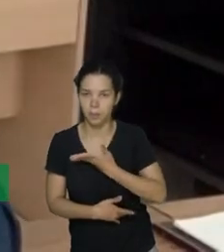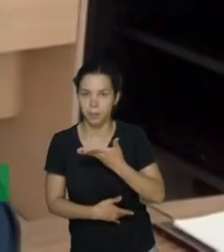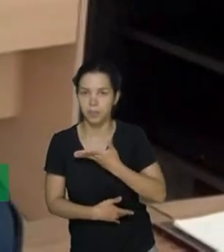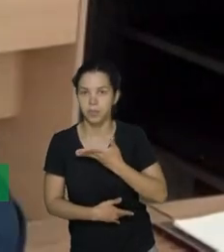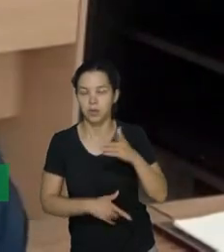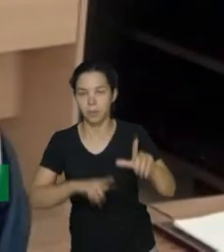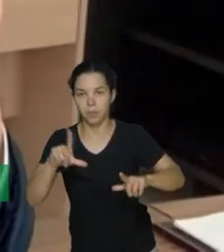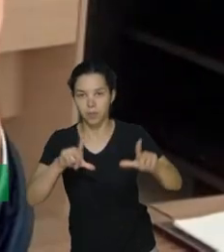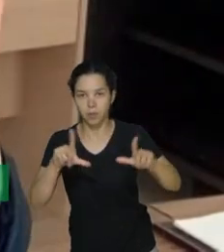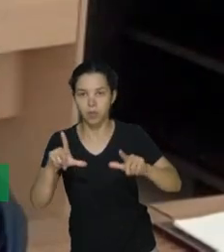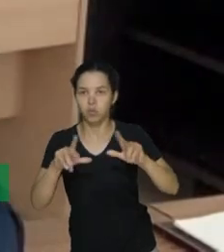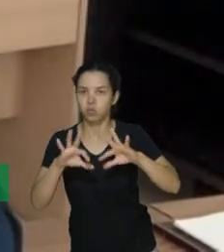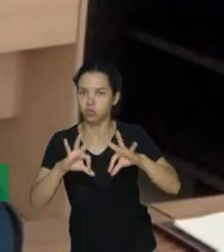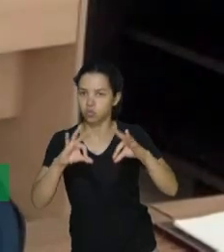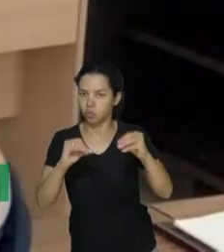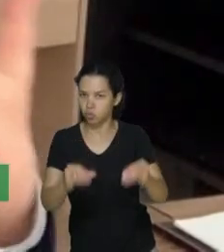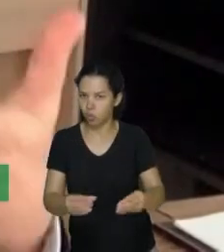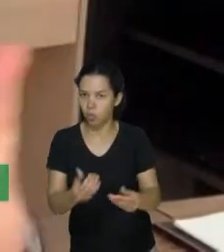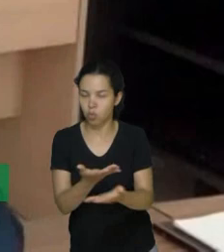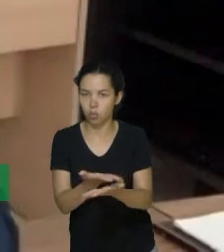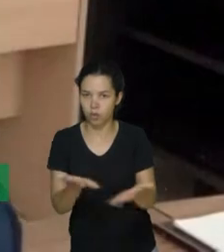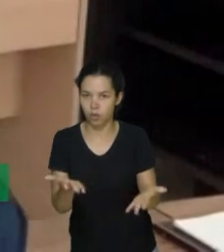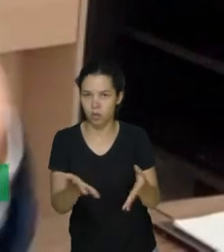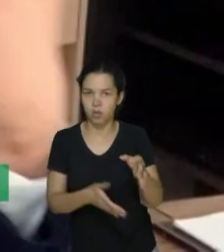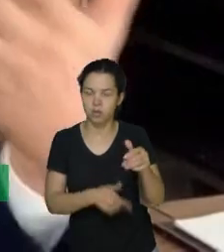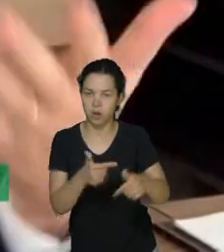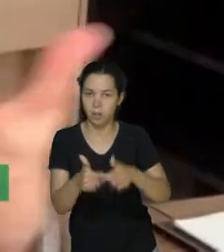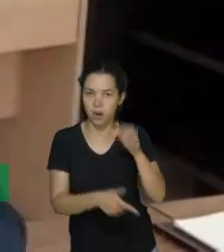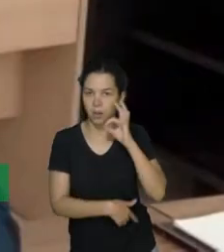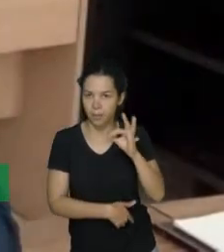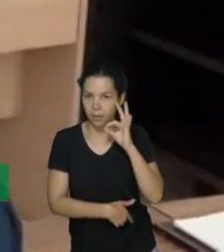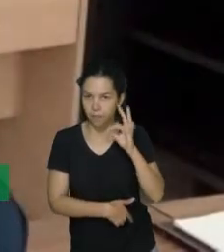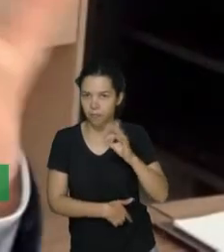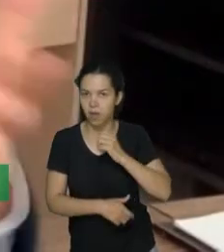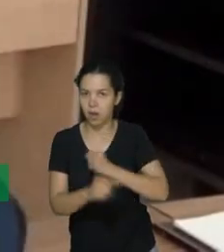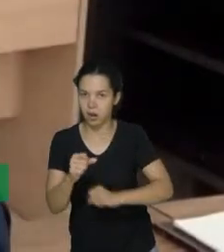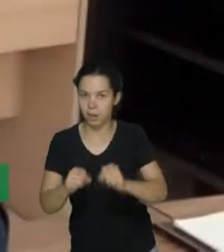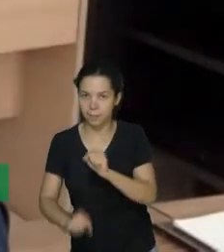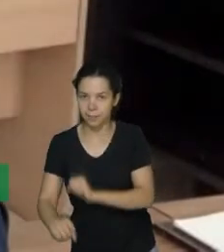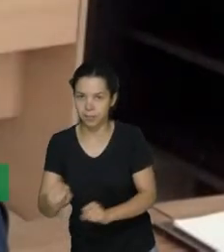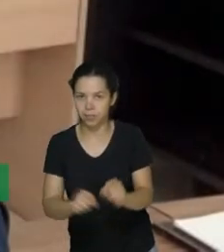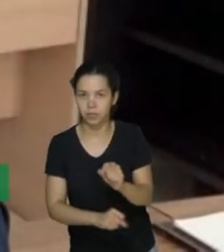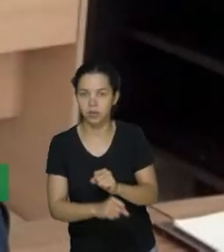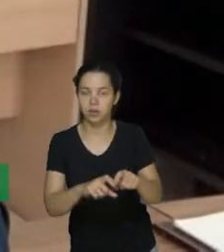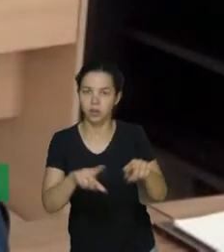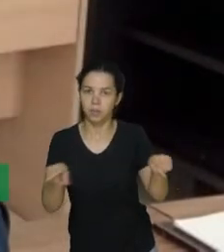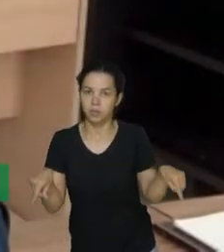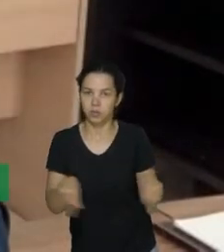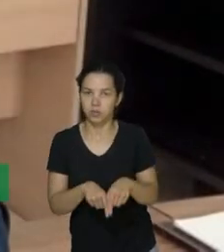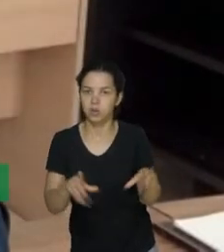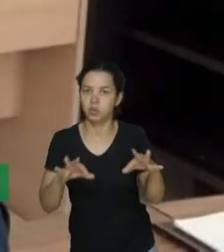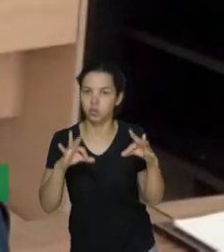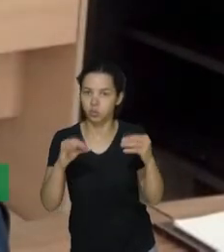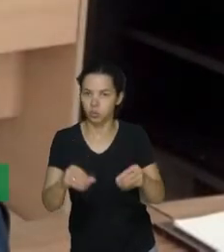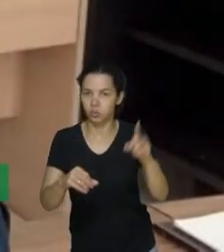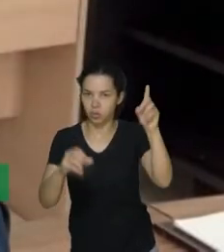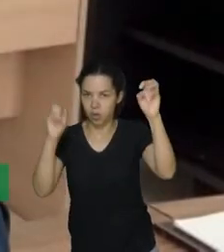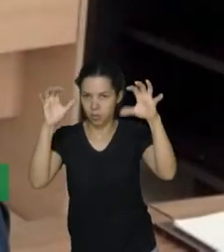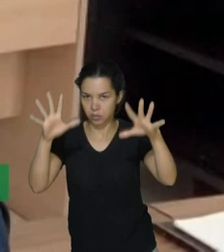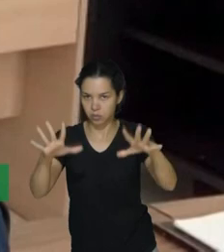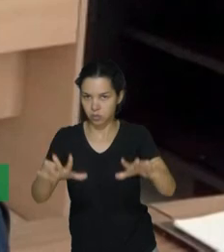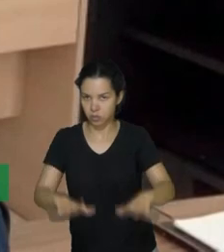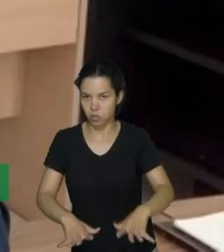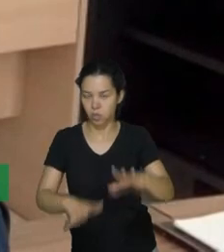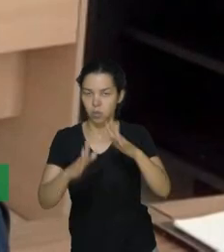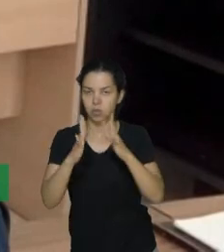vocês aí, ao pessoal do café, da limpeza, do nosso gabinete, enfim, a todos. Que Deus os abençoe em Cristo